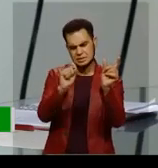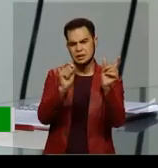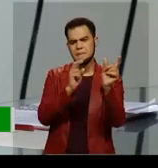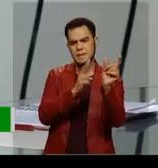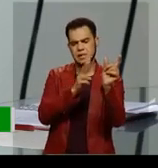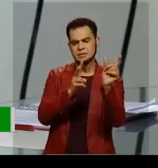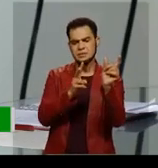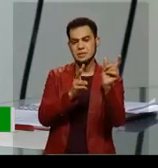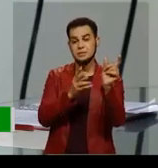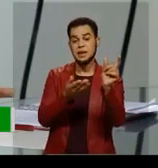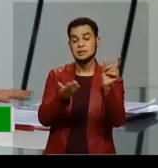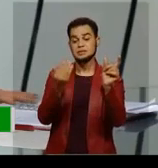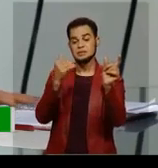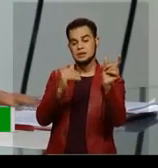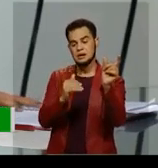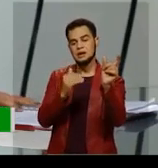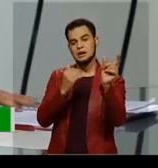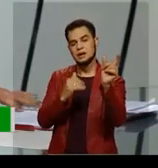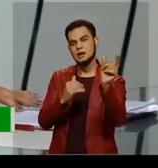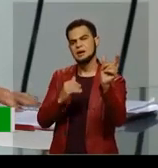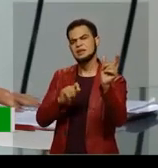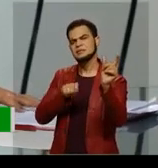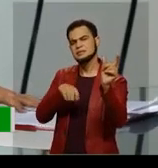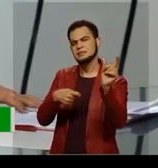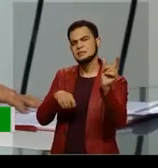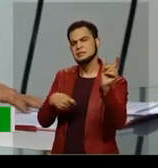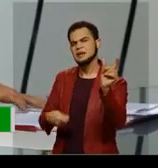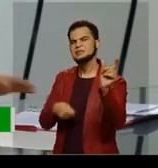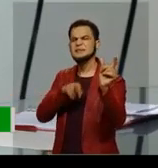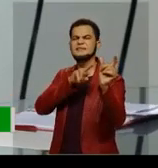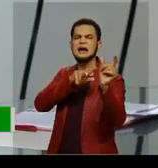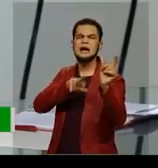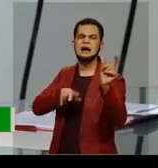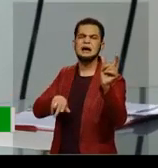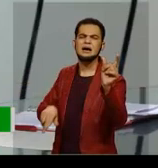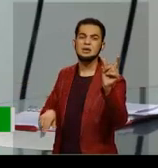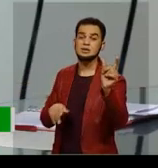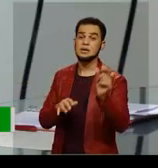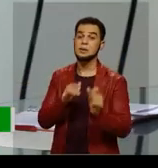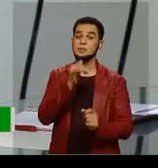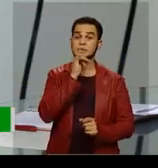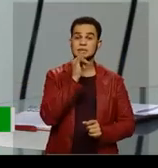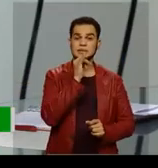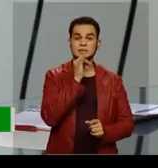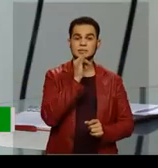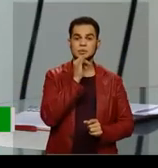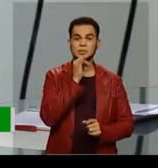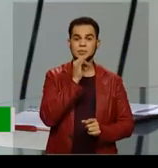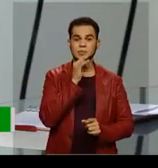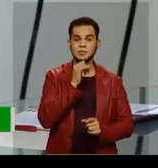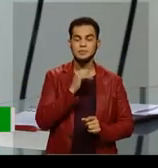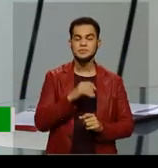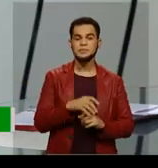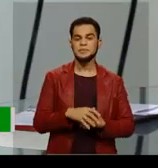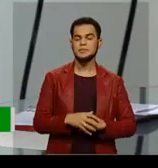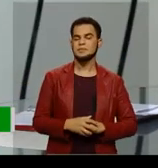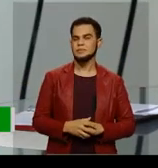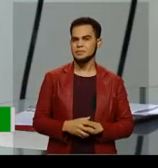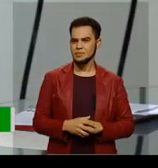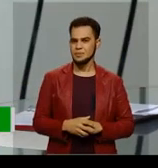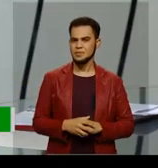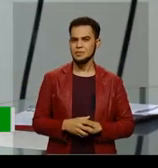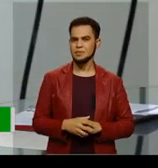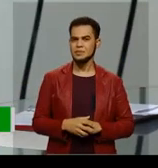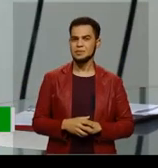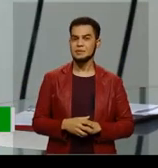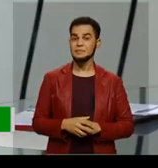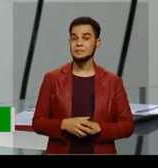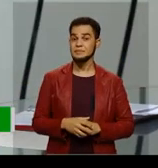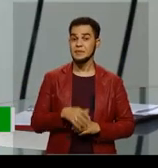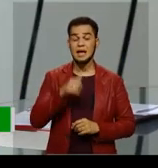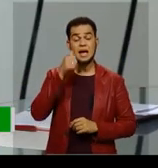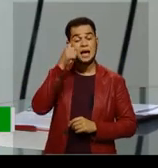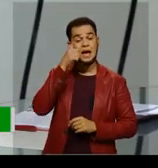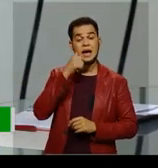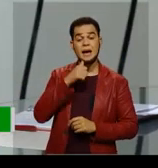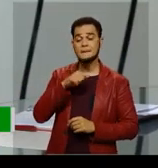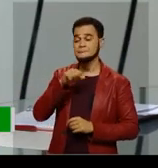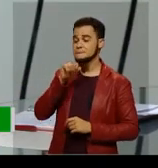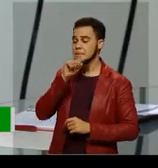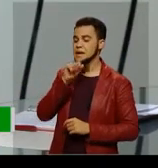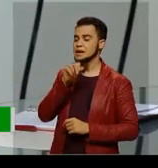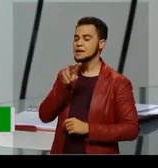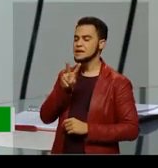diferente, né? Por exemplo, vou dar um exemplo aqui, ó. A mãe vela o sono do filho